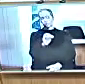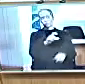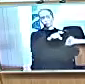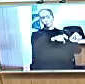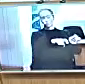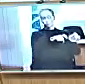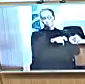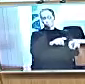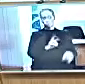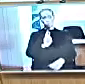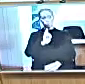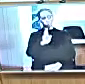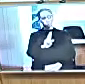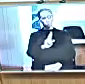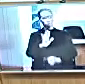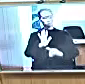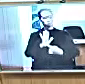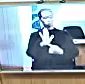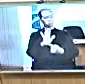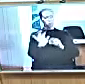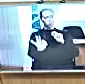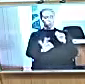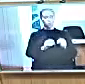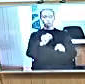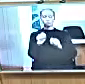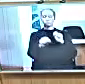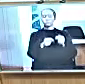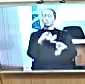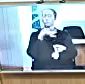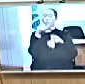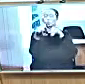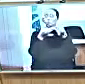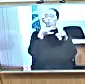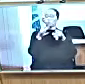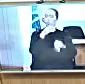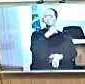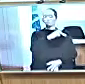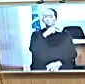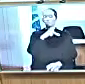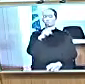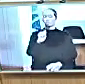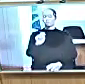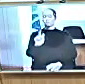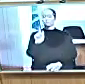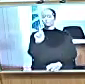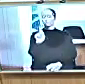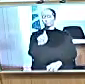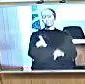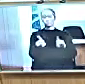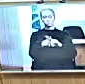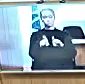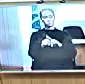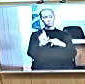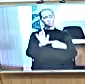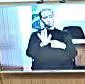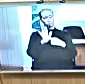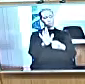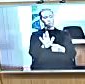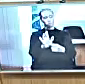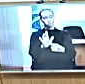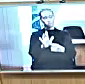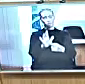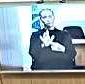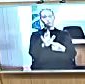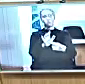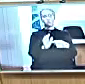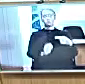foram apresentadas sugestões de alteração no pt a g&d recomendações do poder ao poder executivo no